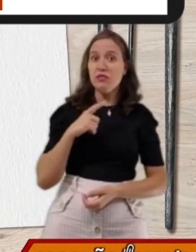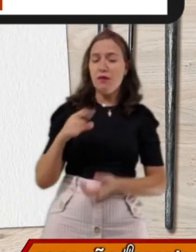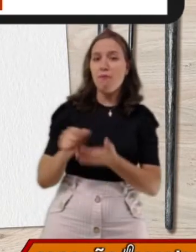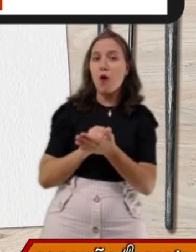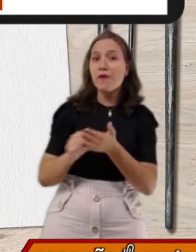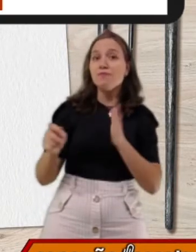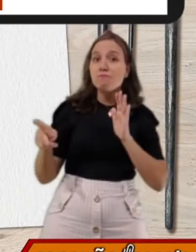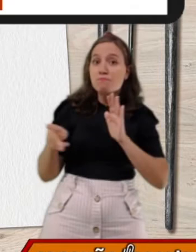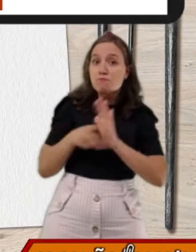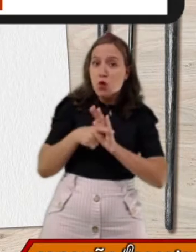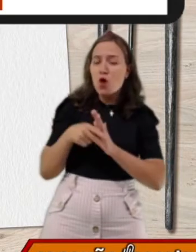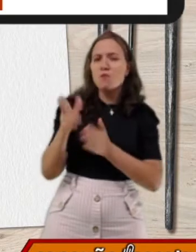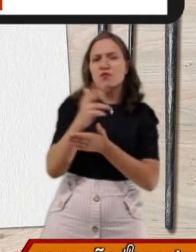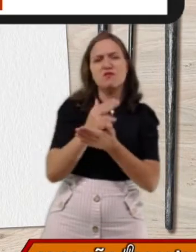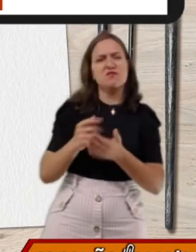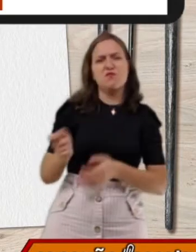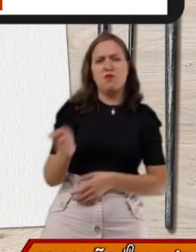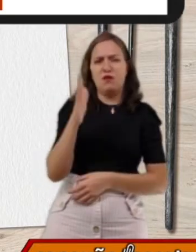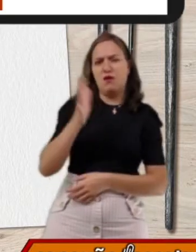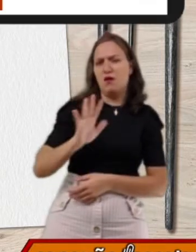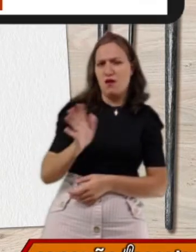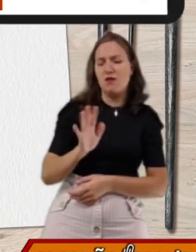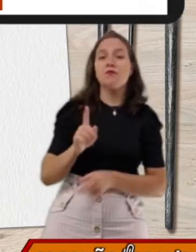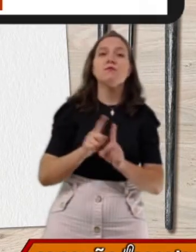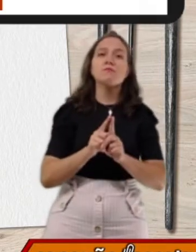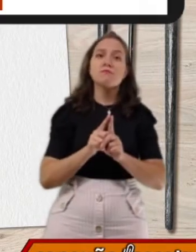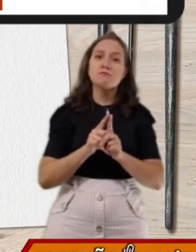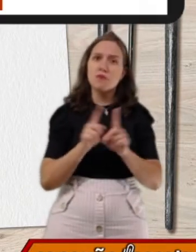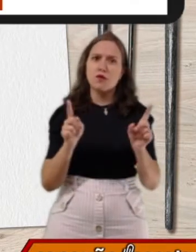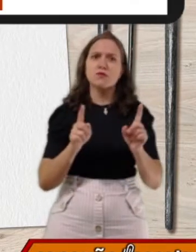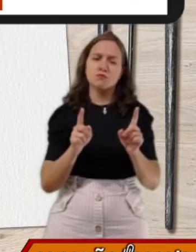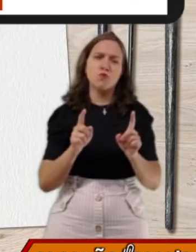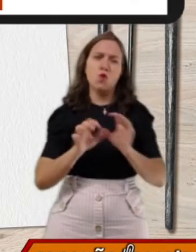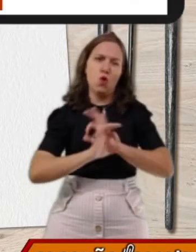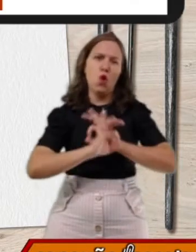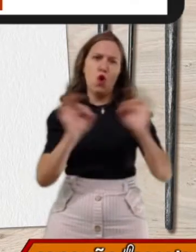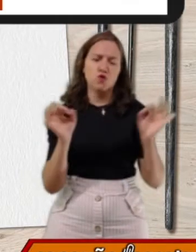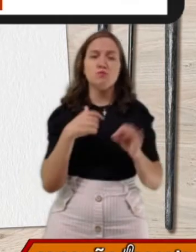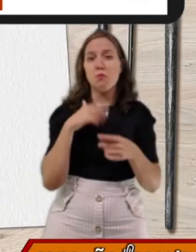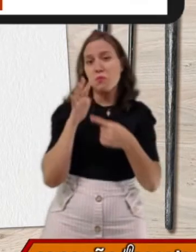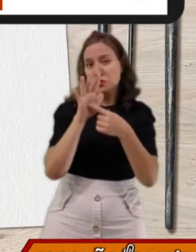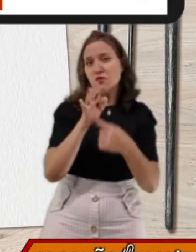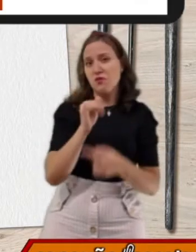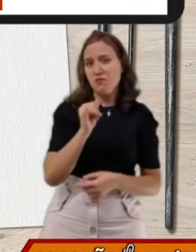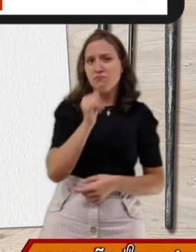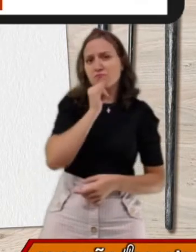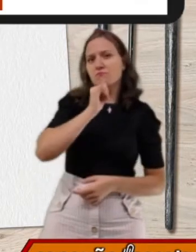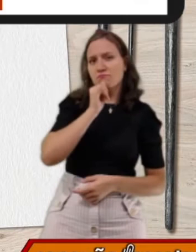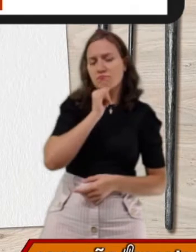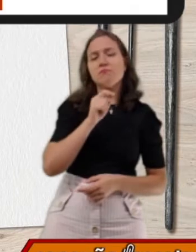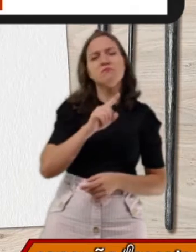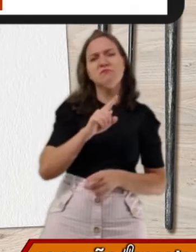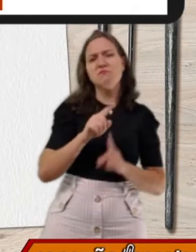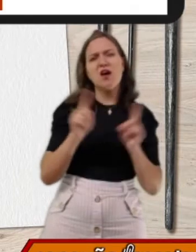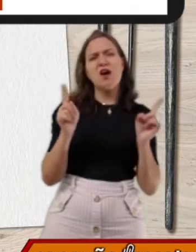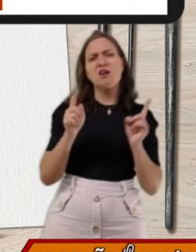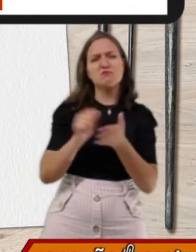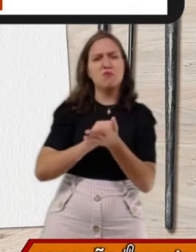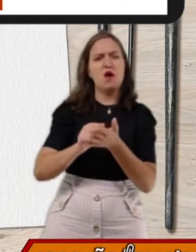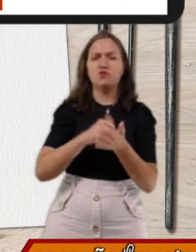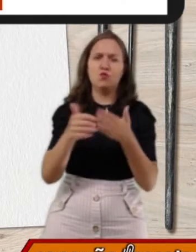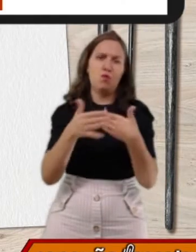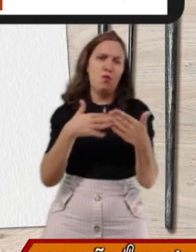borracha própria de desenho que nem é tão caro assim massa show tá te mostrando que ela existe mas enfim